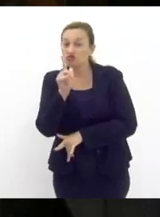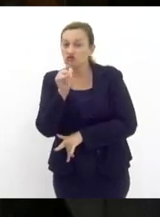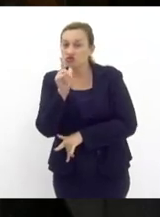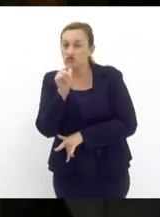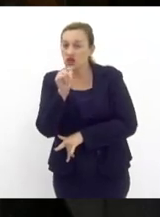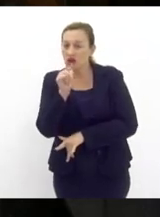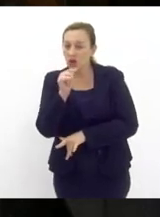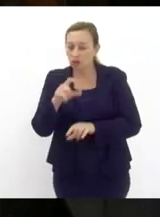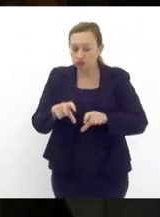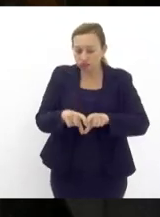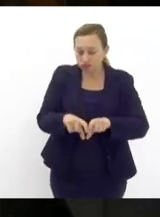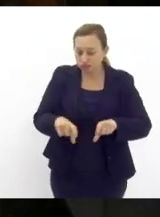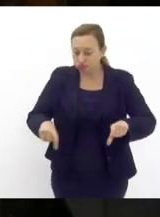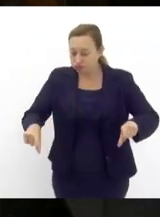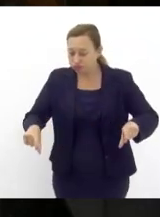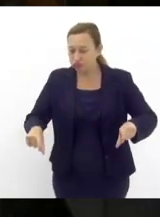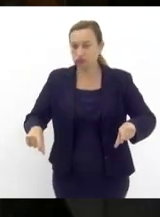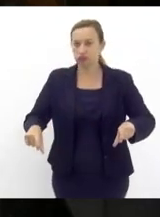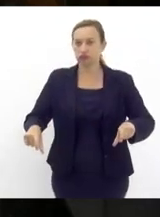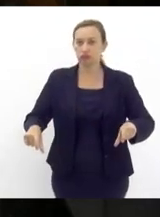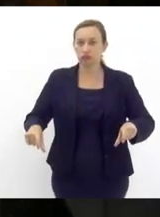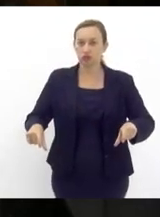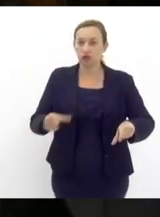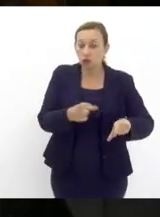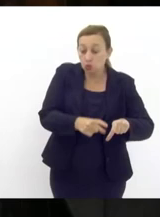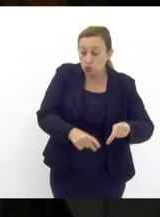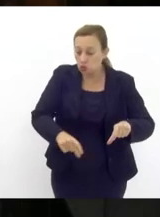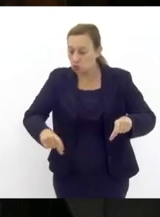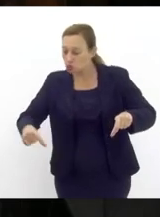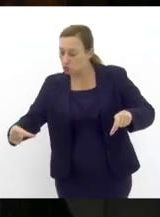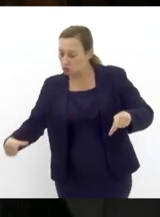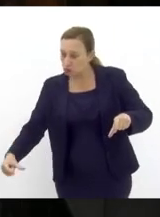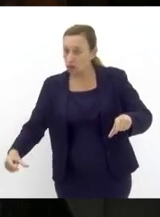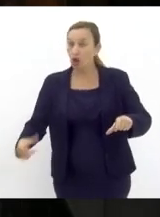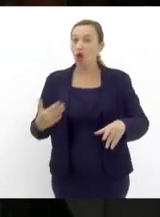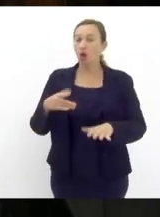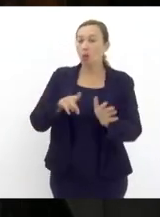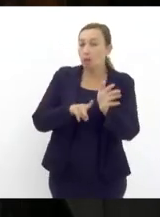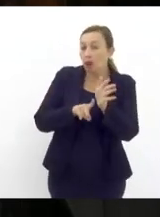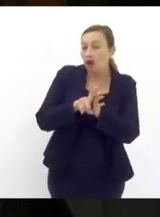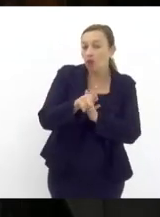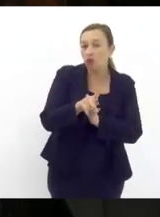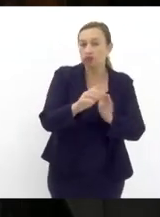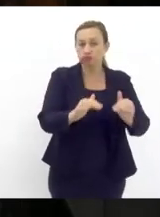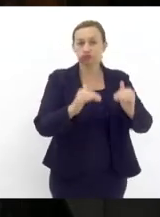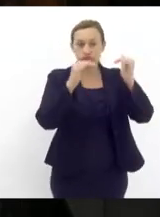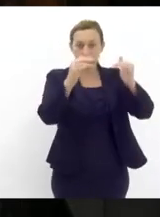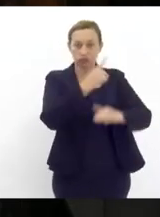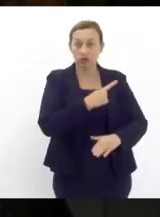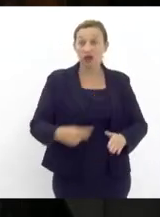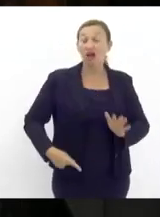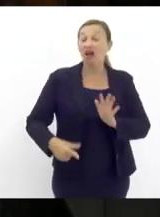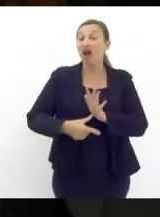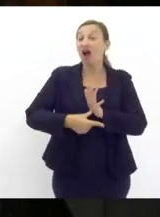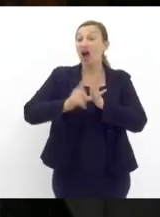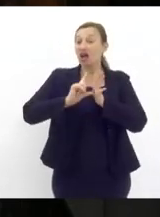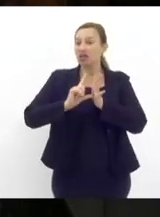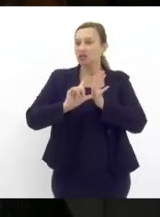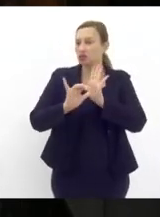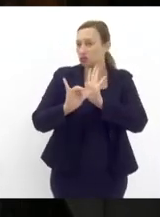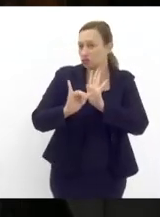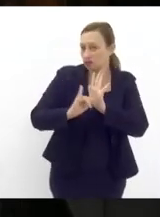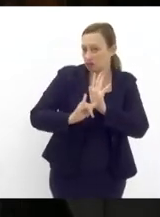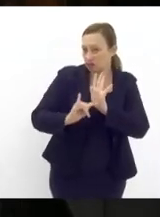e de esgoto eu pergunto a vossa excelência antes do edital isso